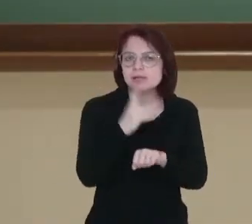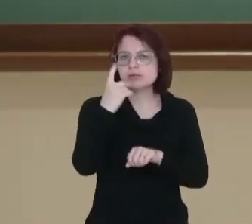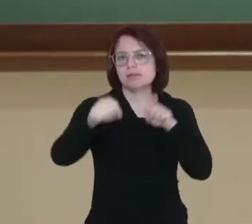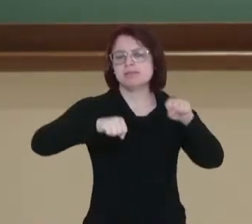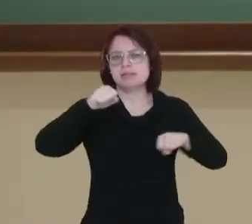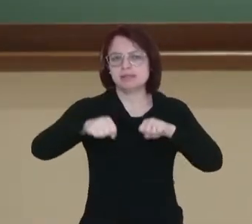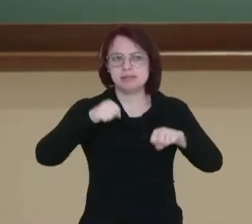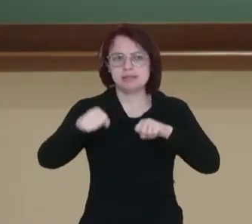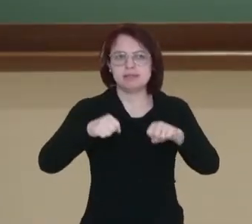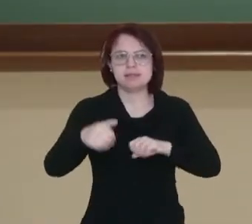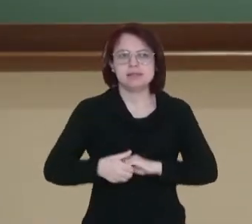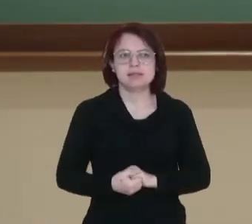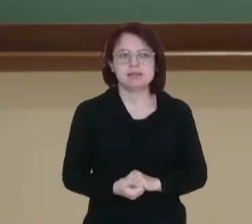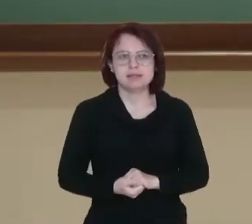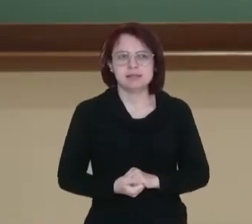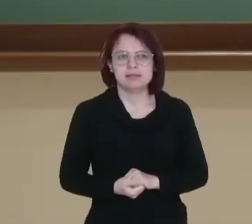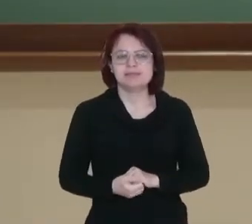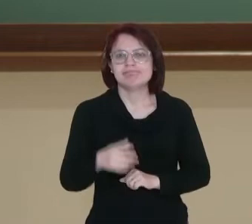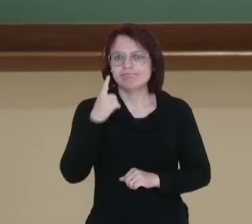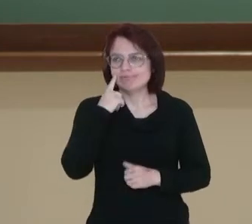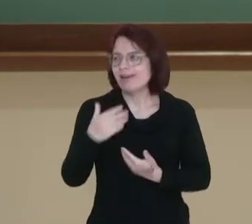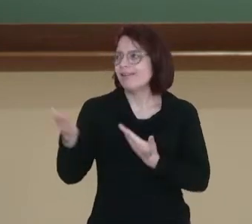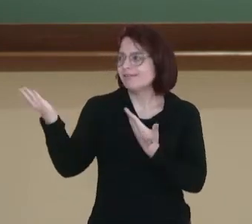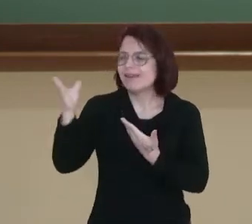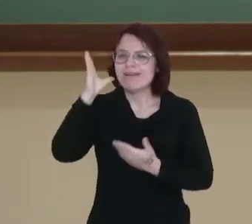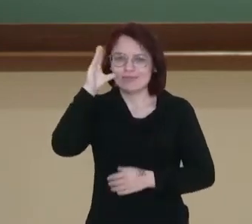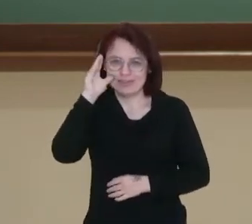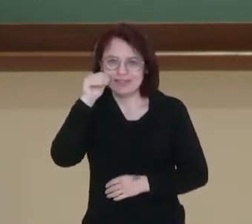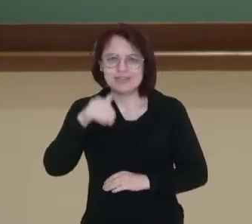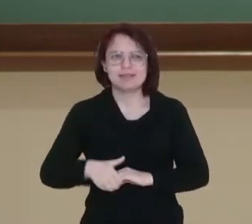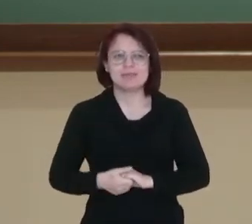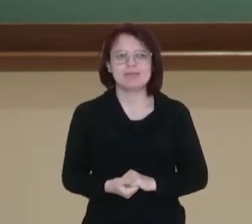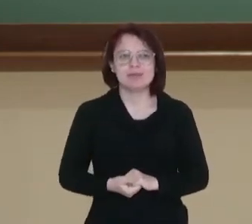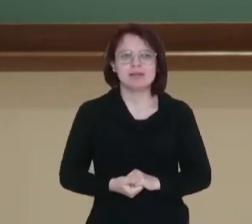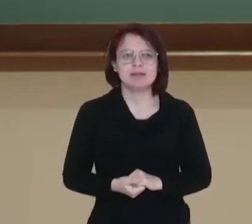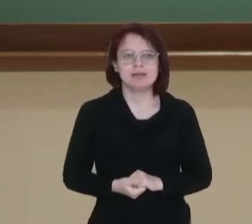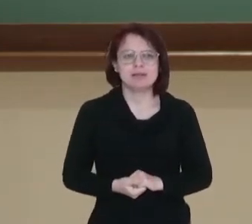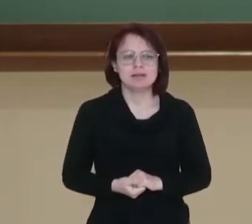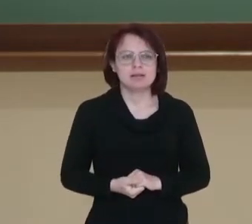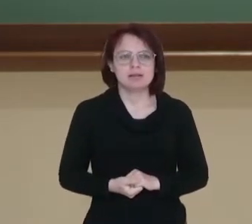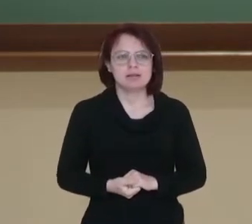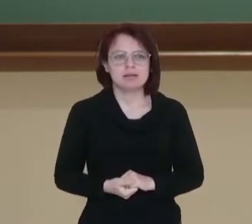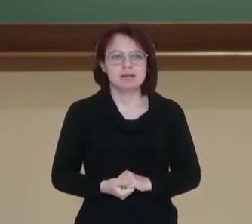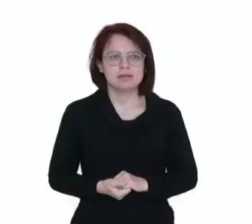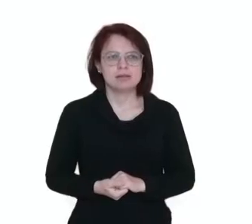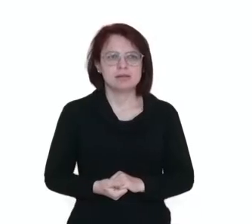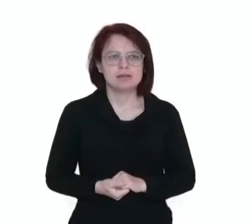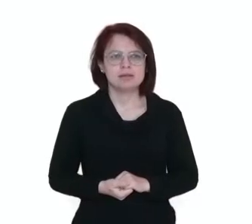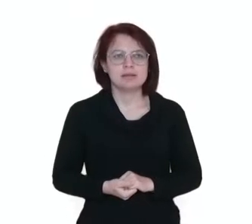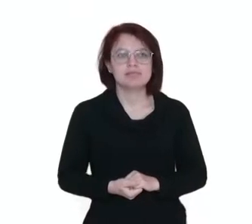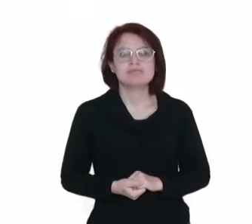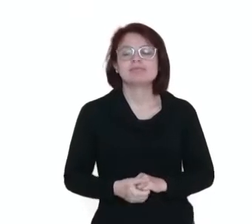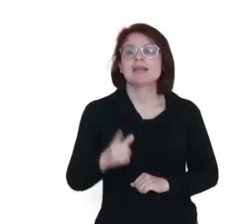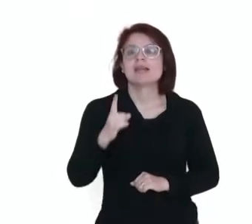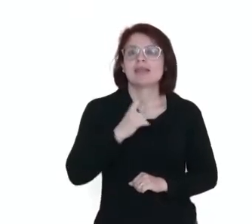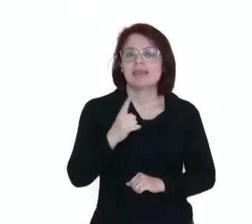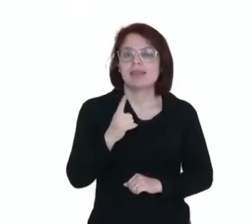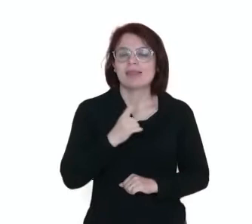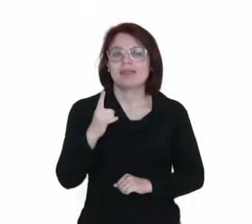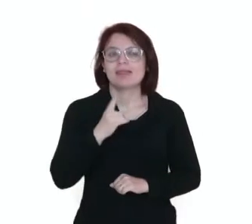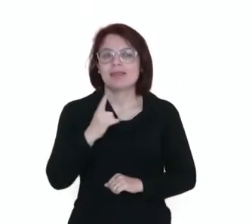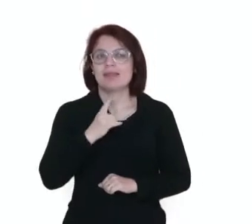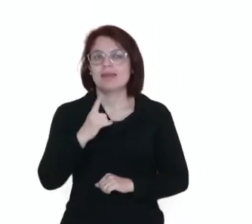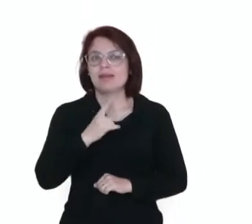por residência. Olha que interessante, né? Seguindo aqui. Suécia. São quase